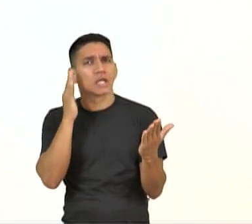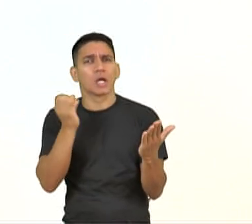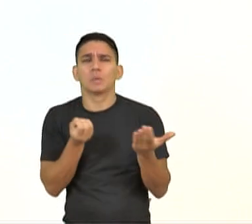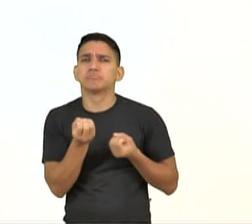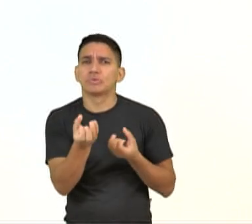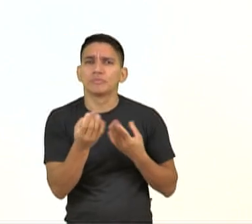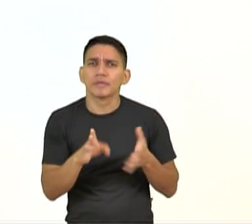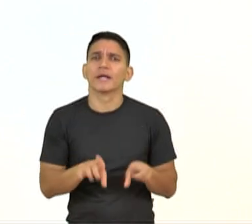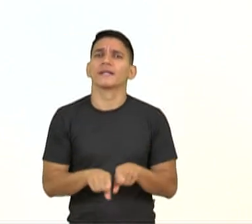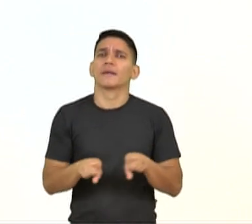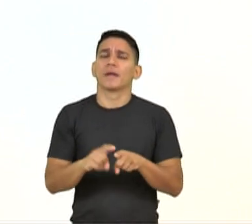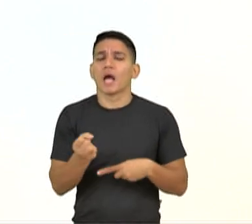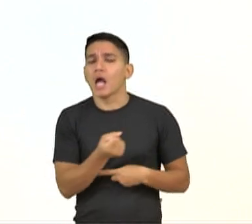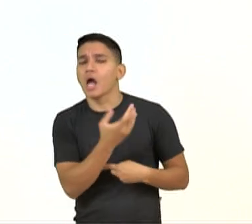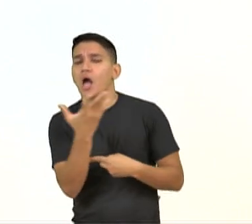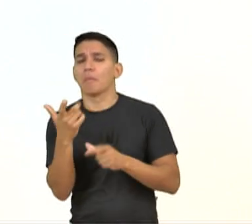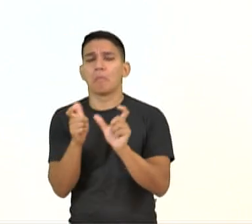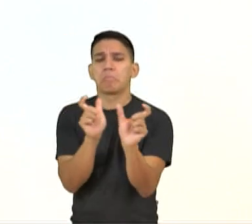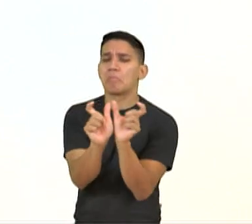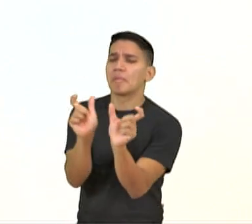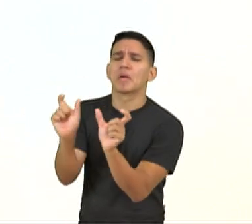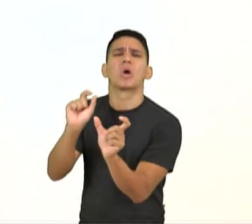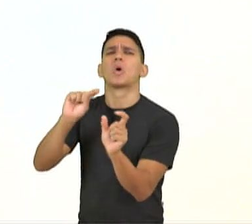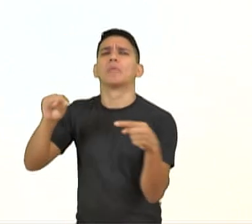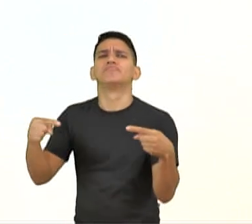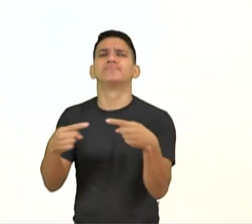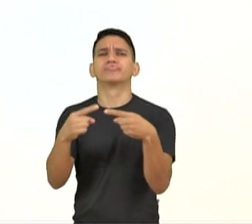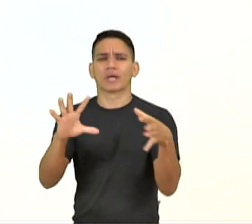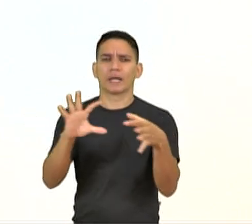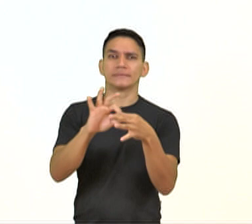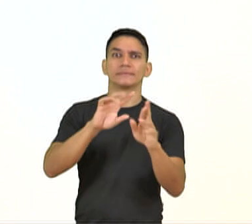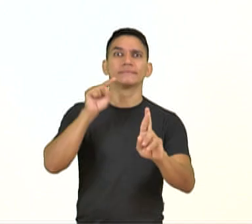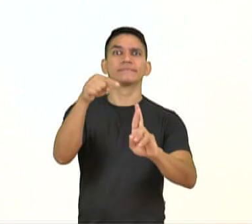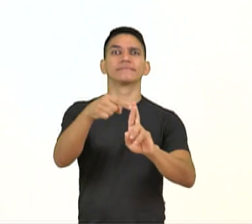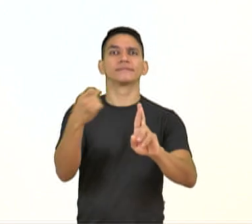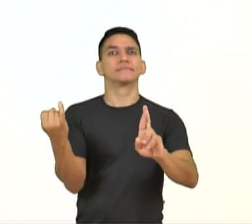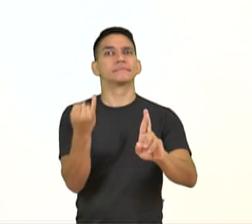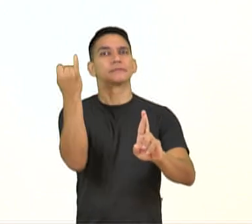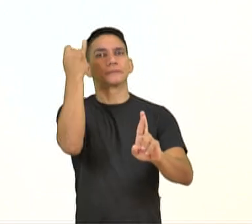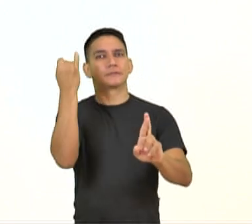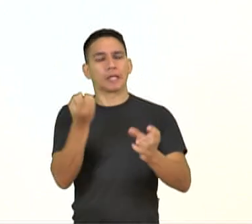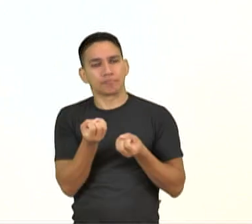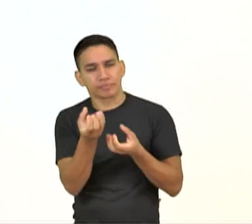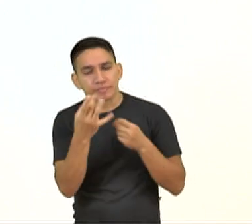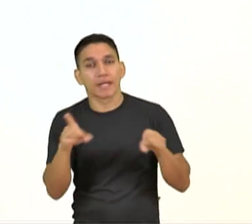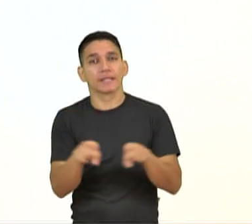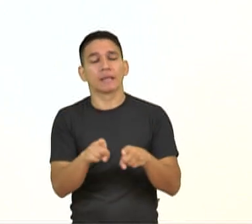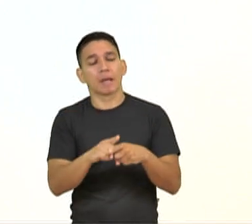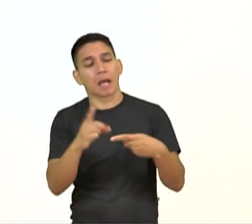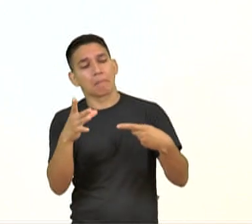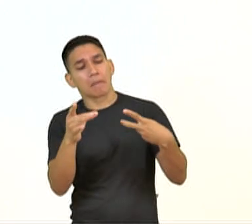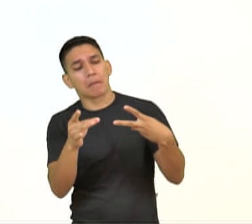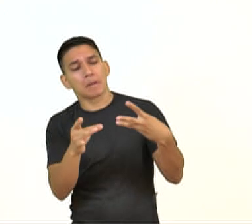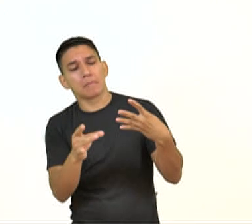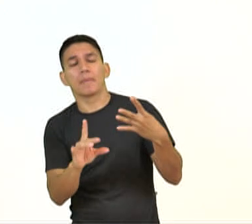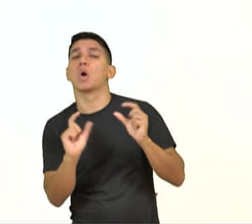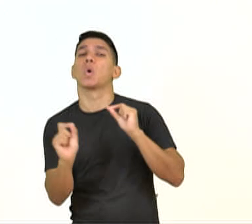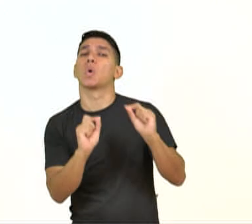significado de palavras para a compreensão da notícia, reconhecer as partes que compõem a